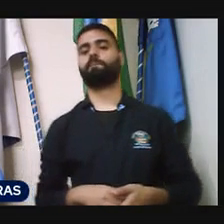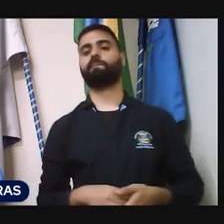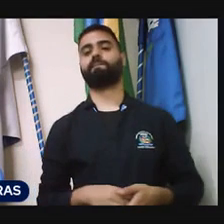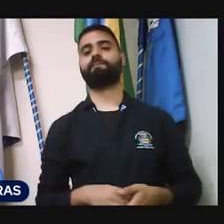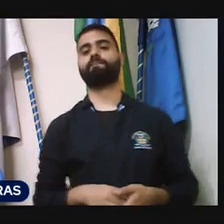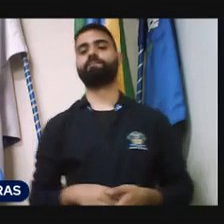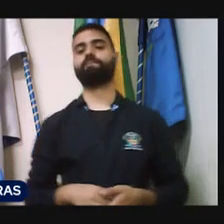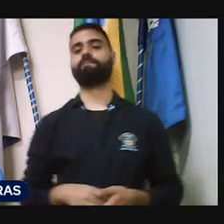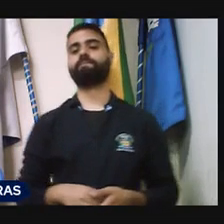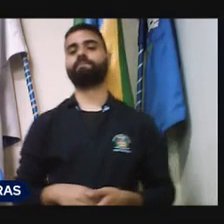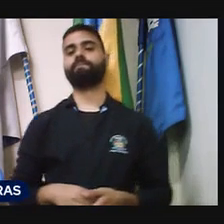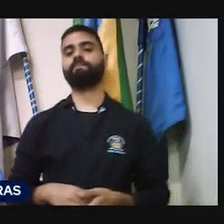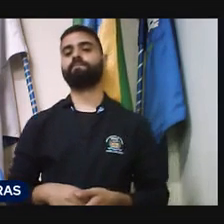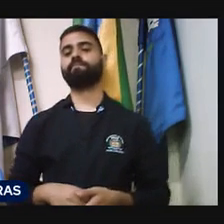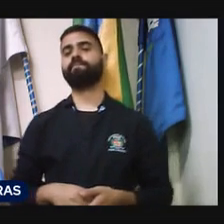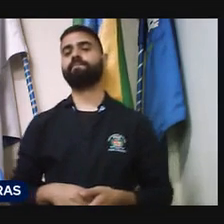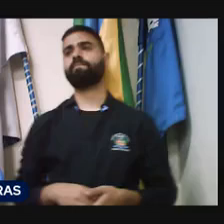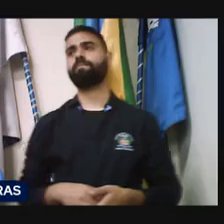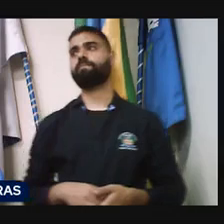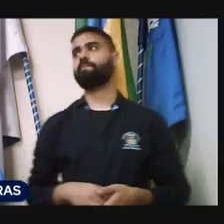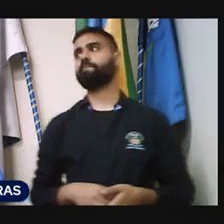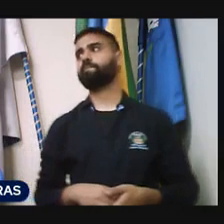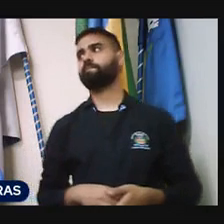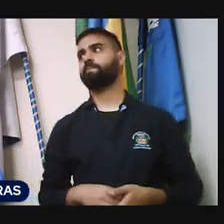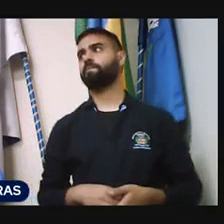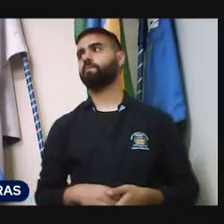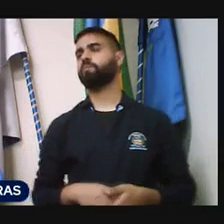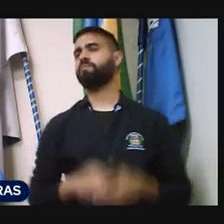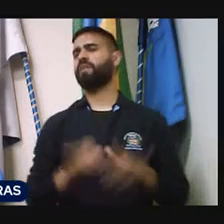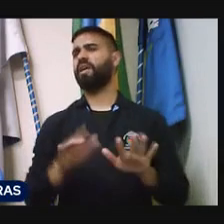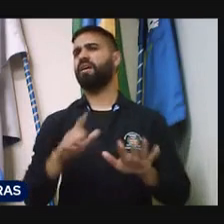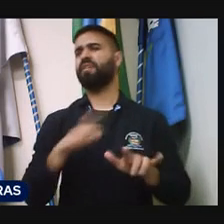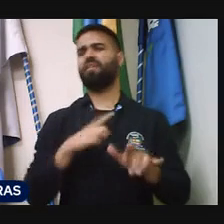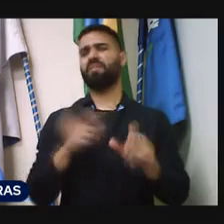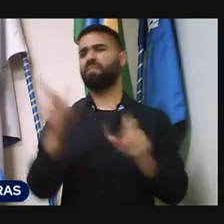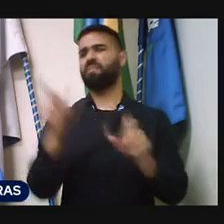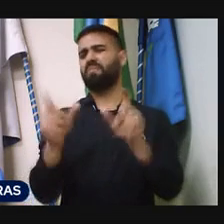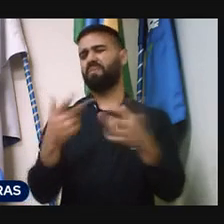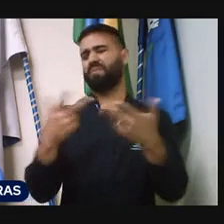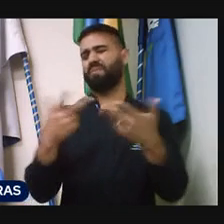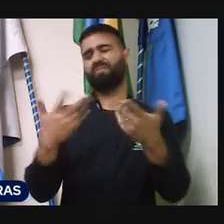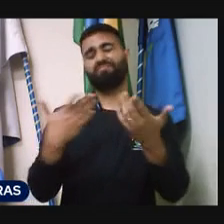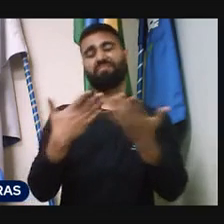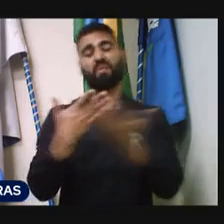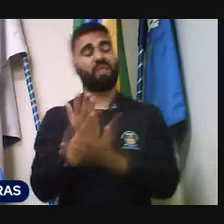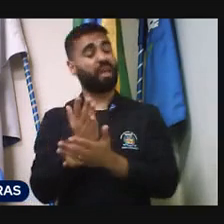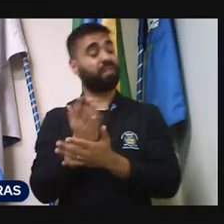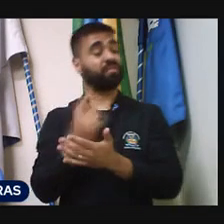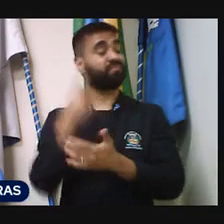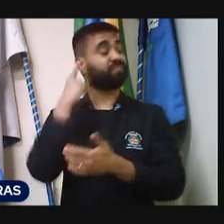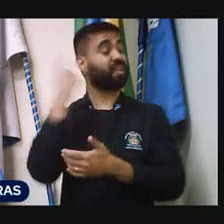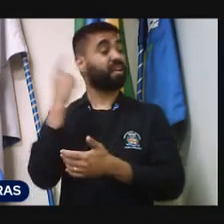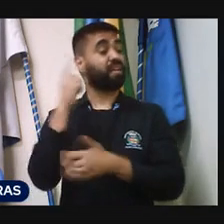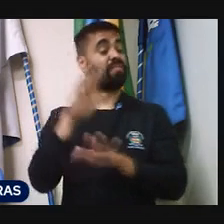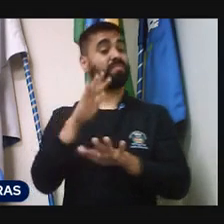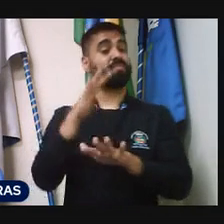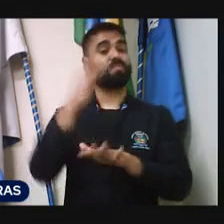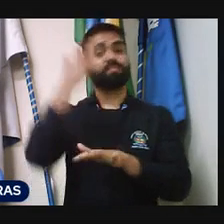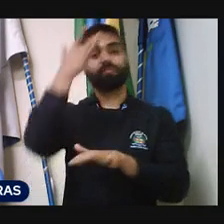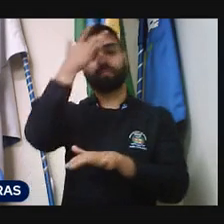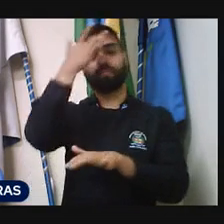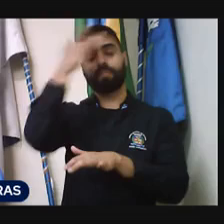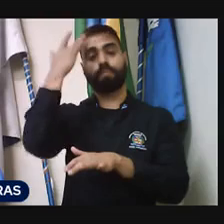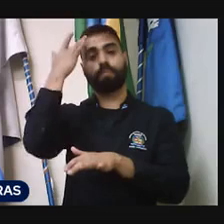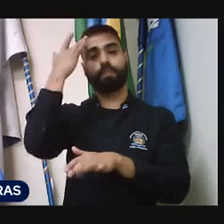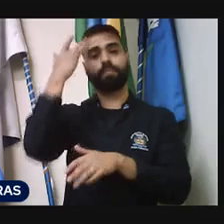reuniu anjo mas é um comentário tão chato que a gente ouve geralmente pão de pessoas que